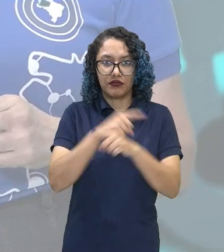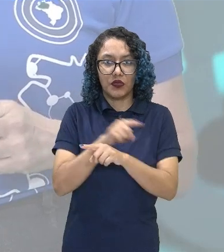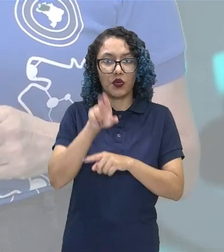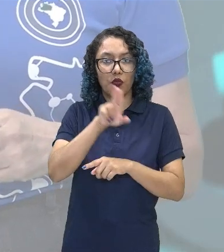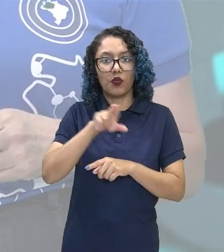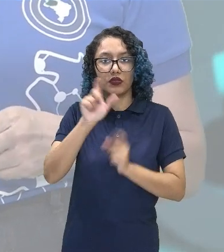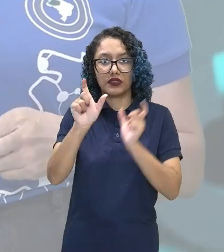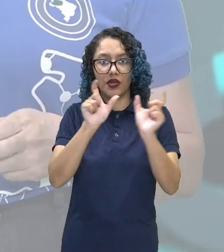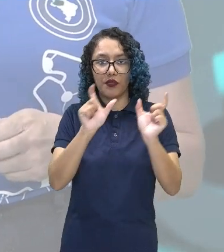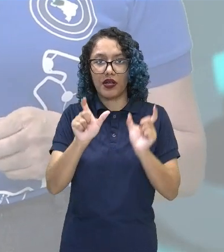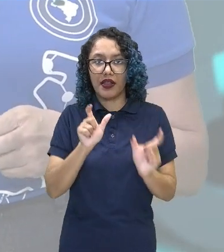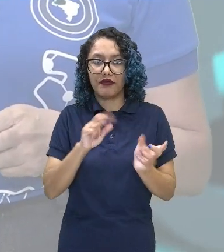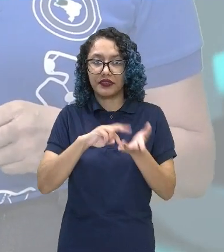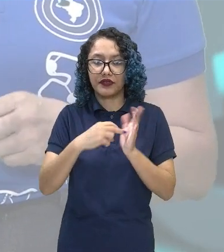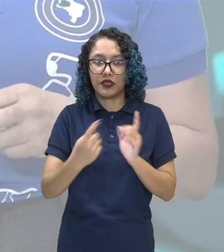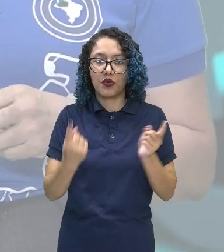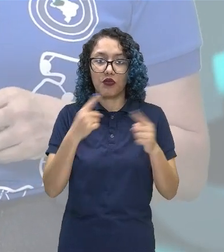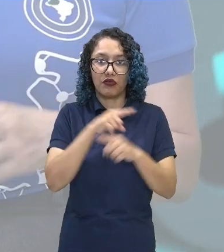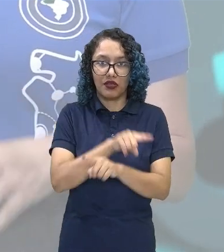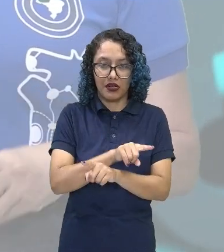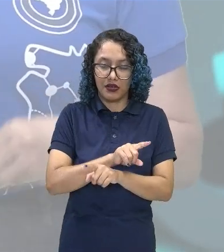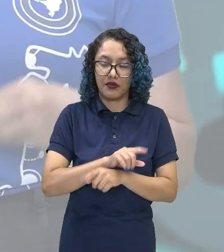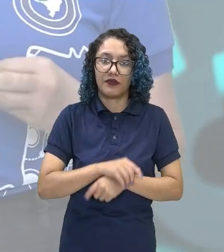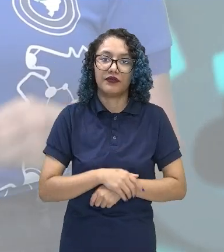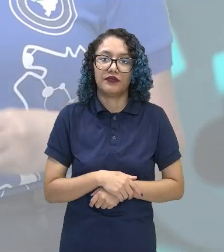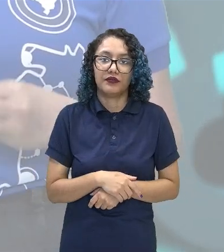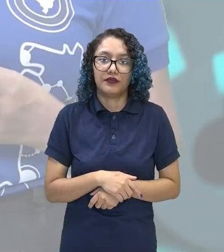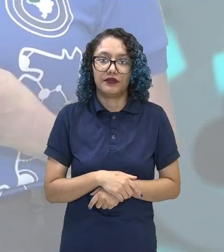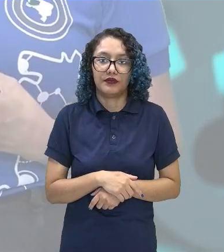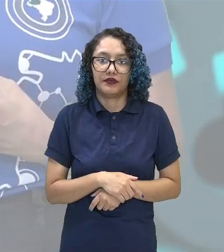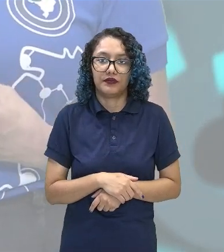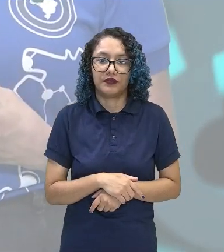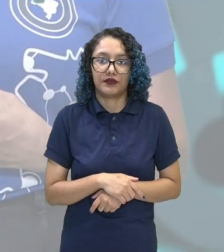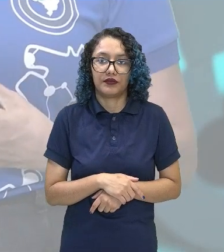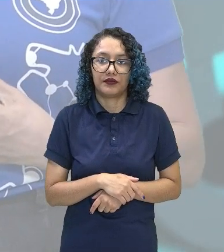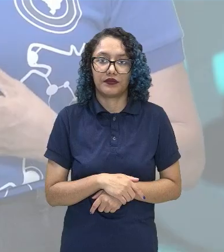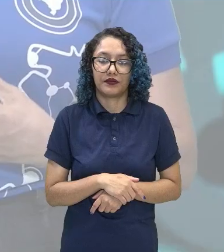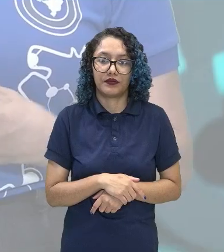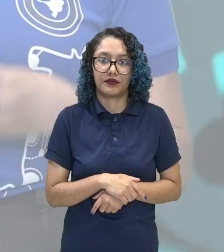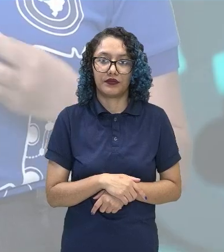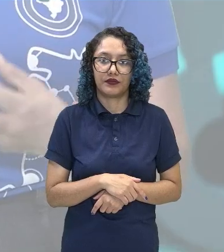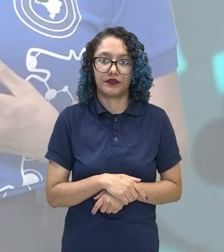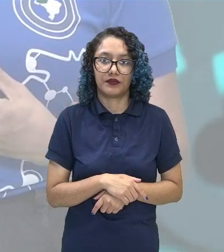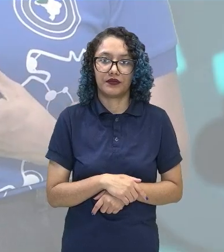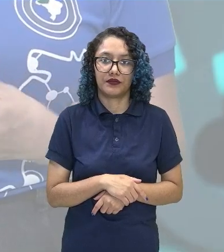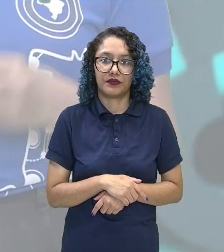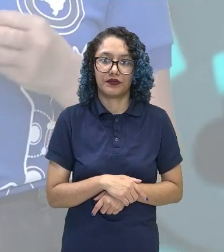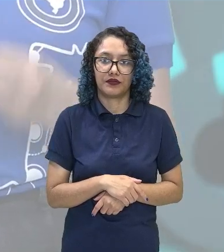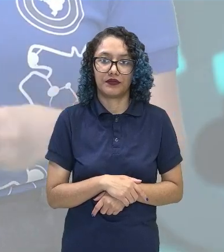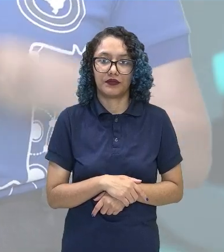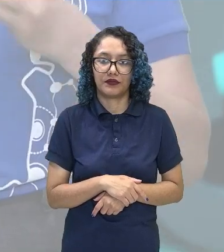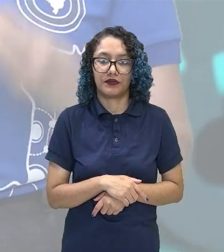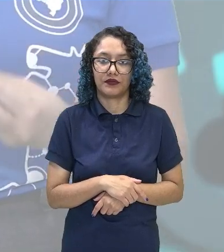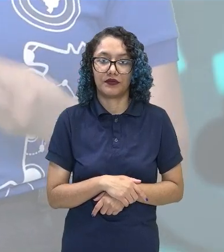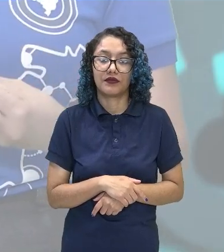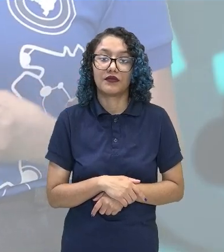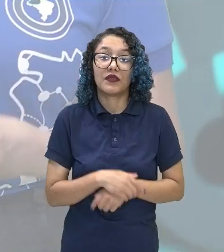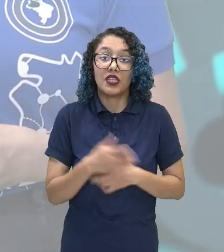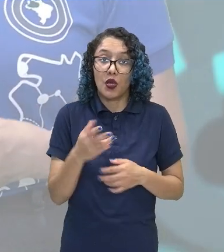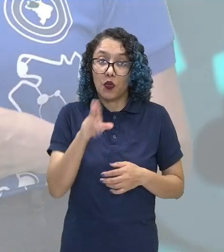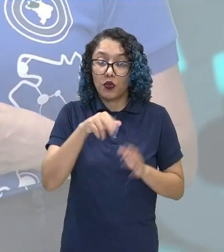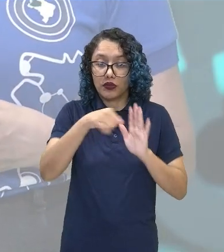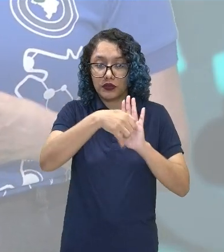sentido contrários. Né? Claro que se usa, né, as figuras de linguagem para